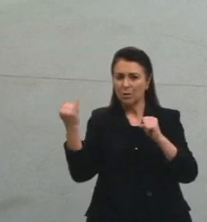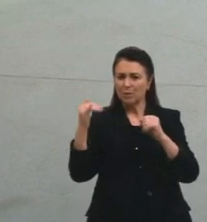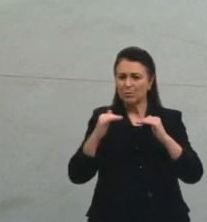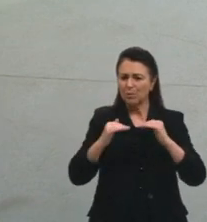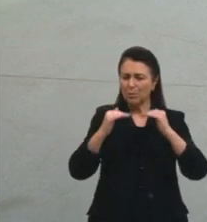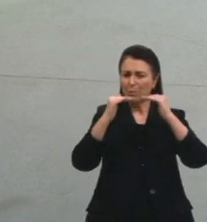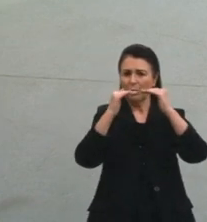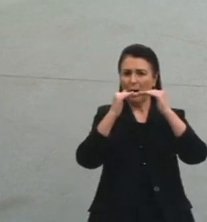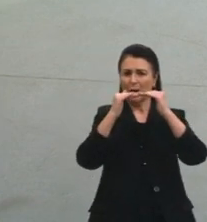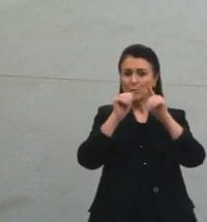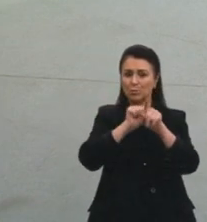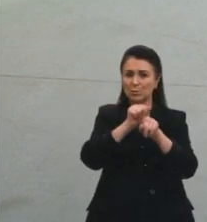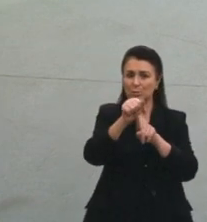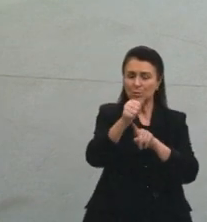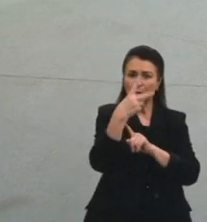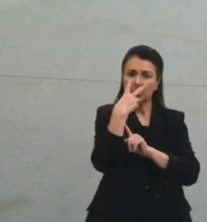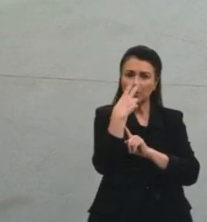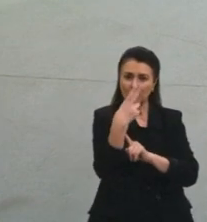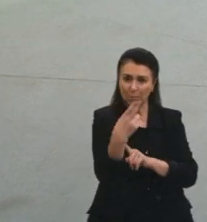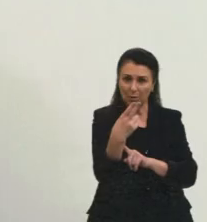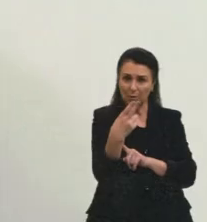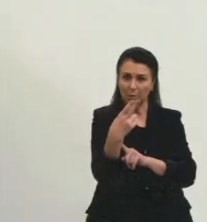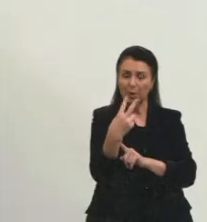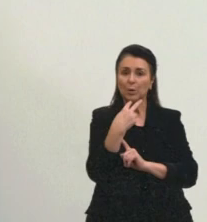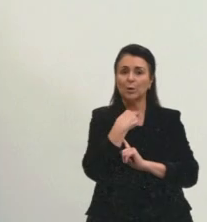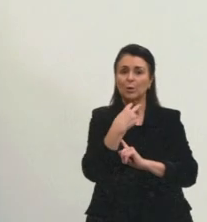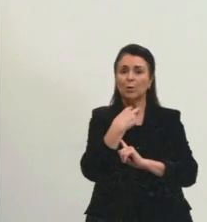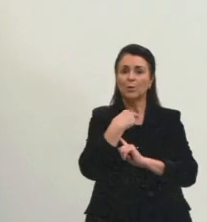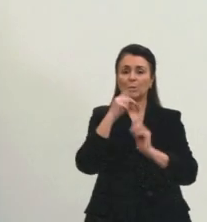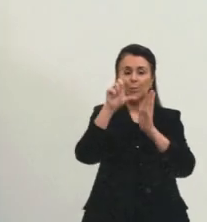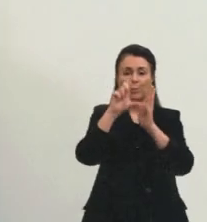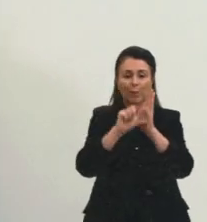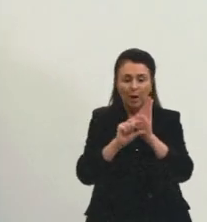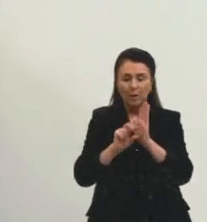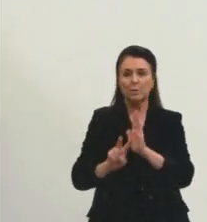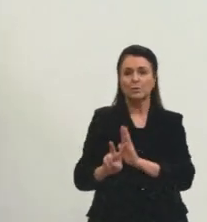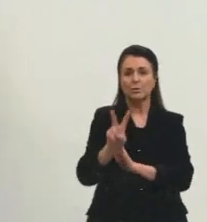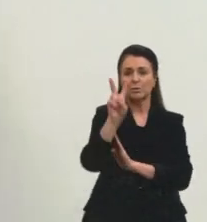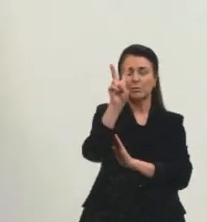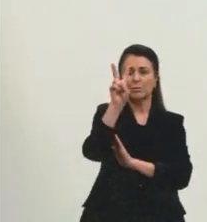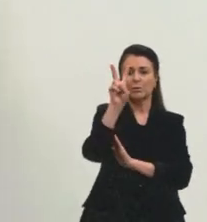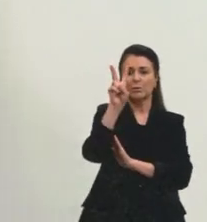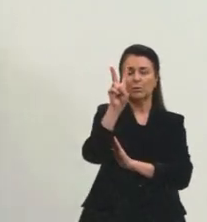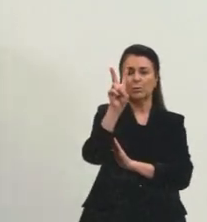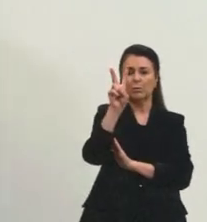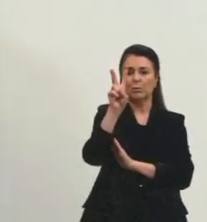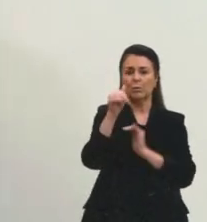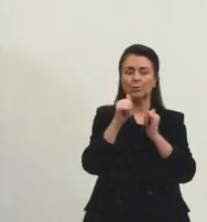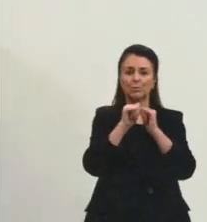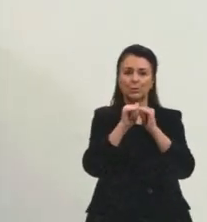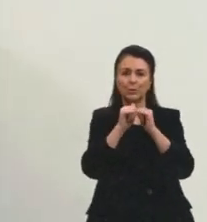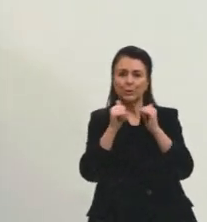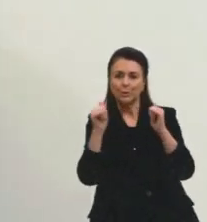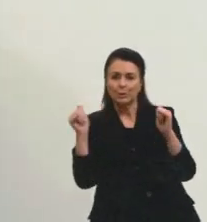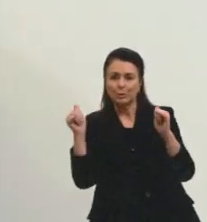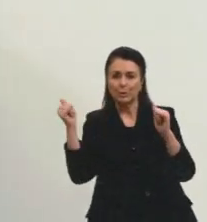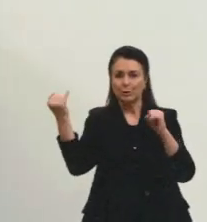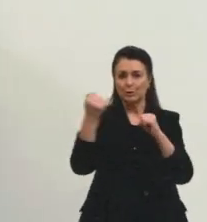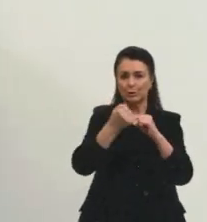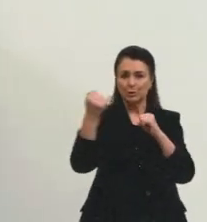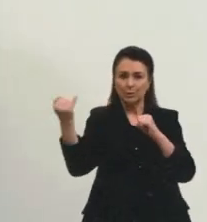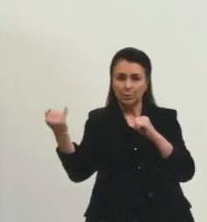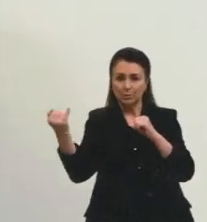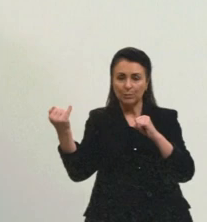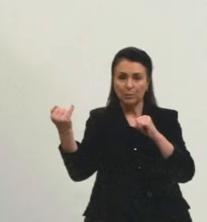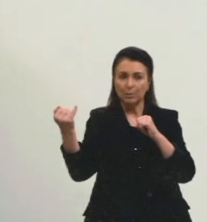estão no mesmo sentido então se eu tô no mesmo sentido eu não posso ter um baixo valor de energia de ionização de